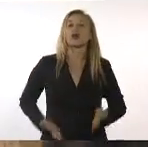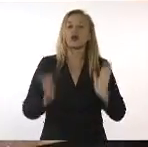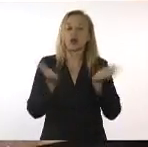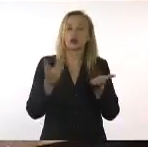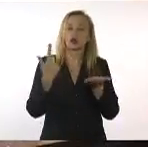a